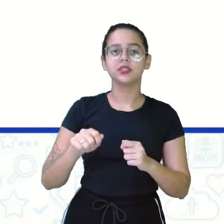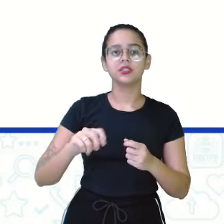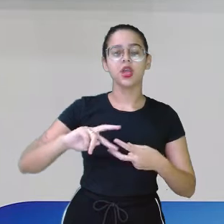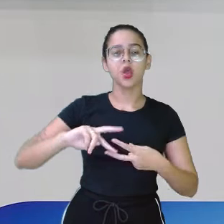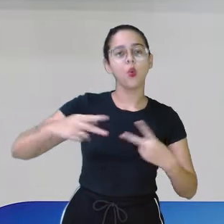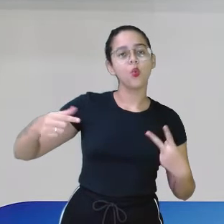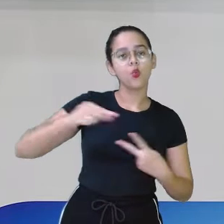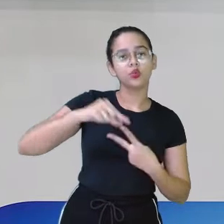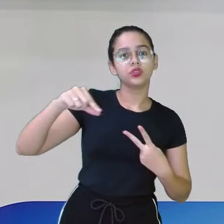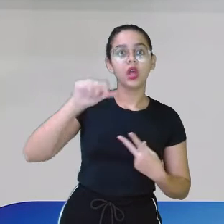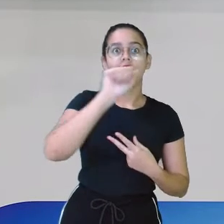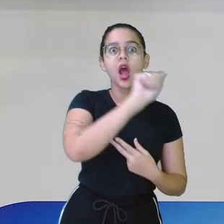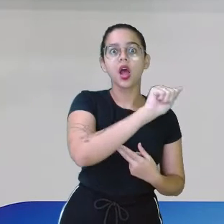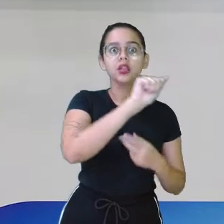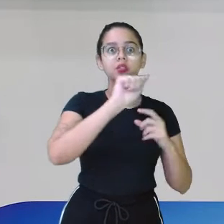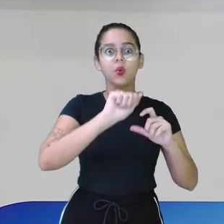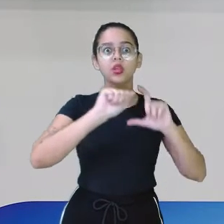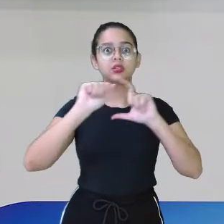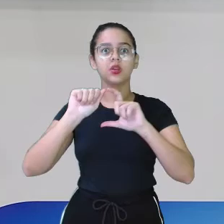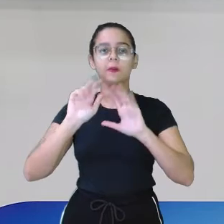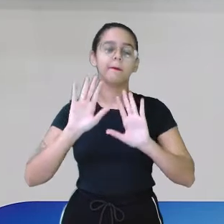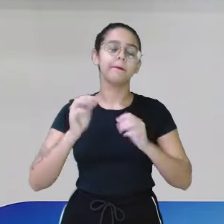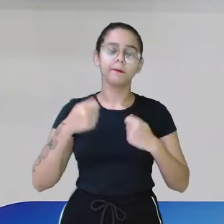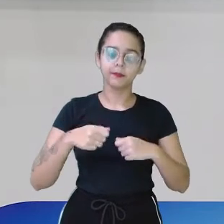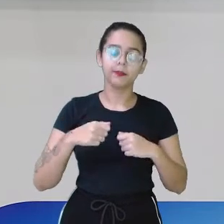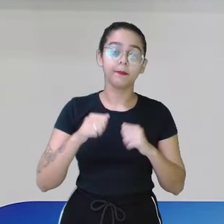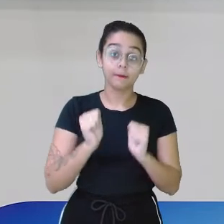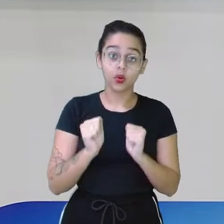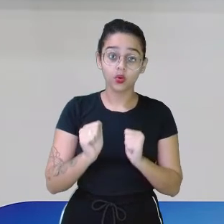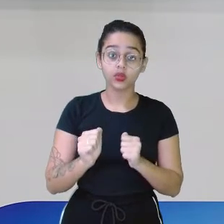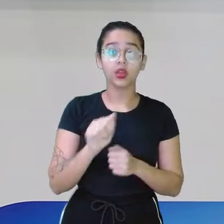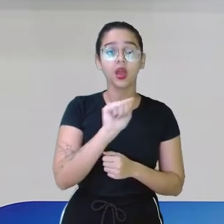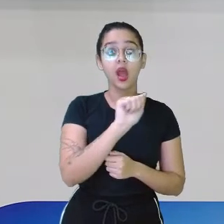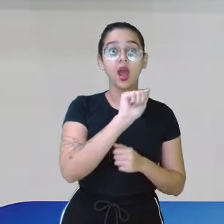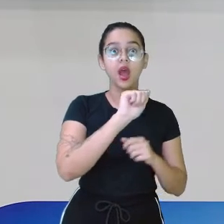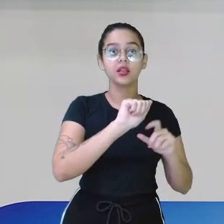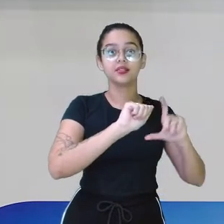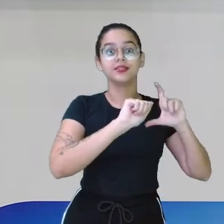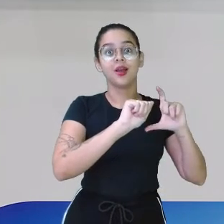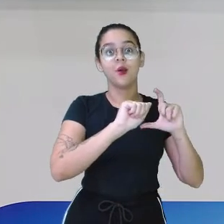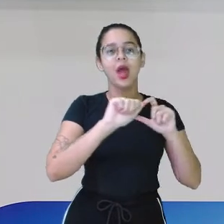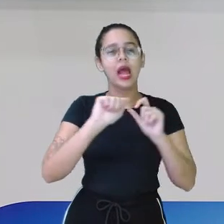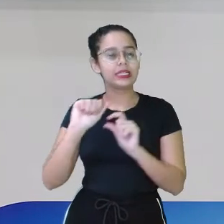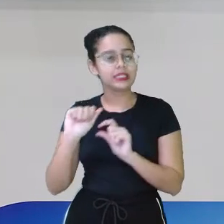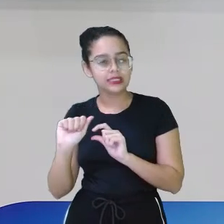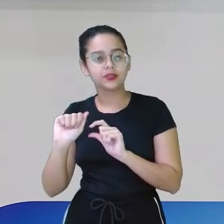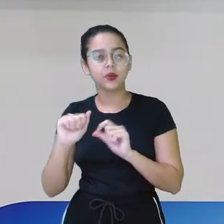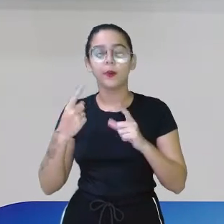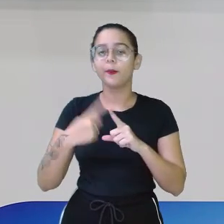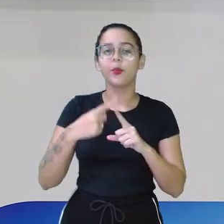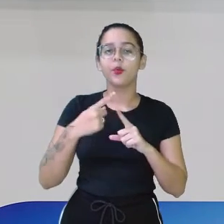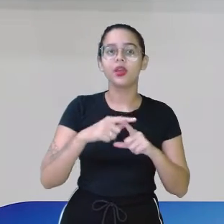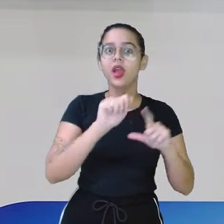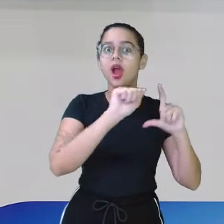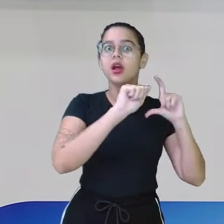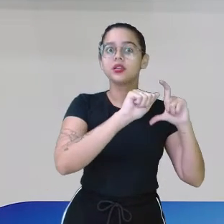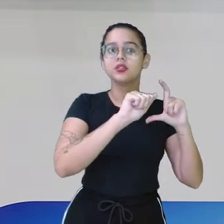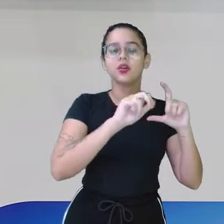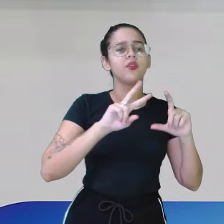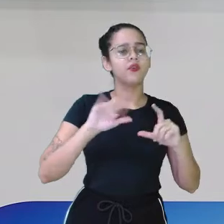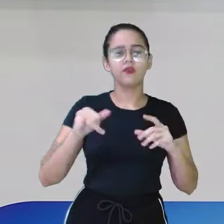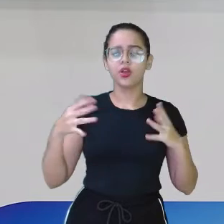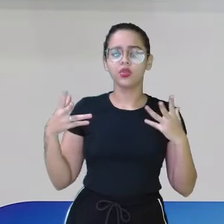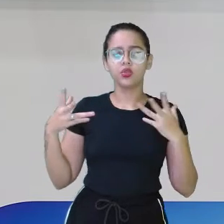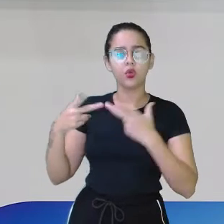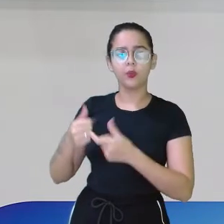gene azão-azão. Pode ser azão-azinho, porque o azão vai ser dominante em relação